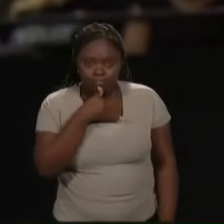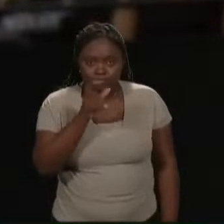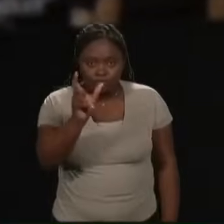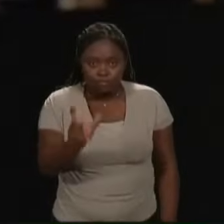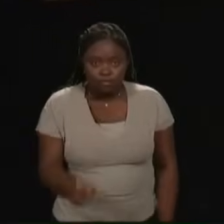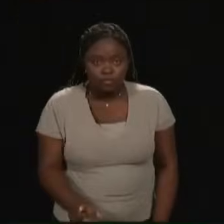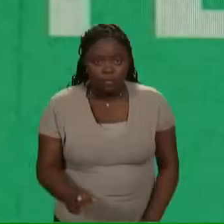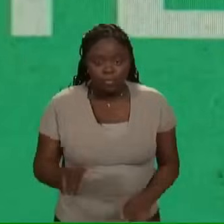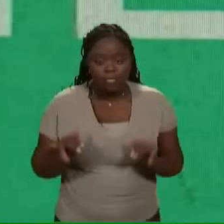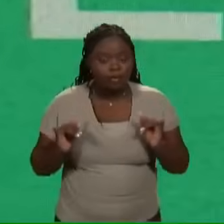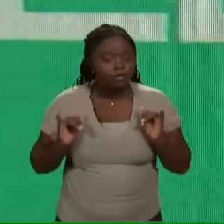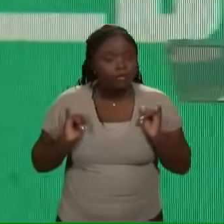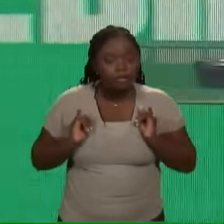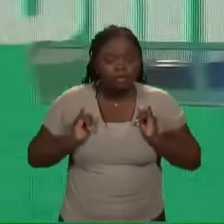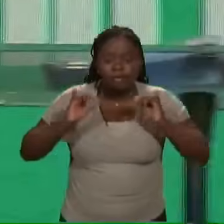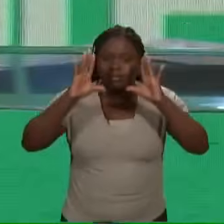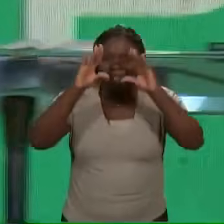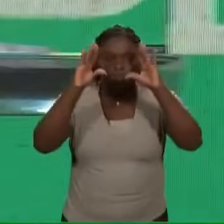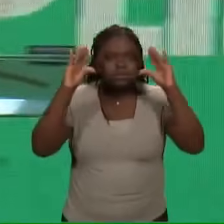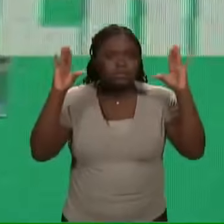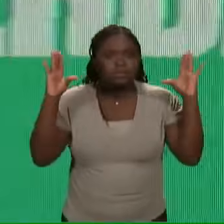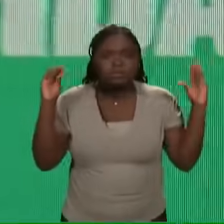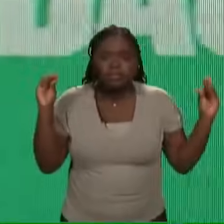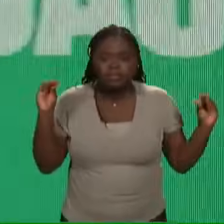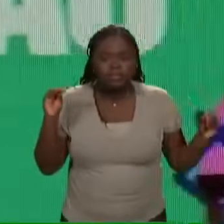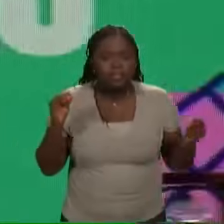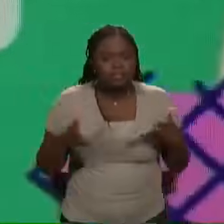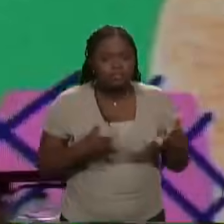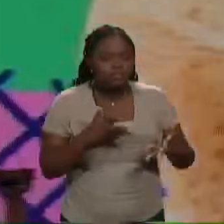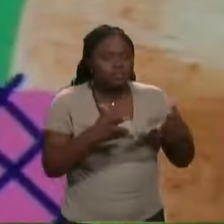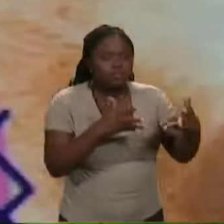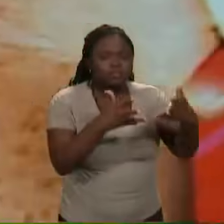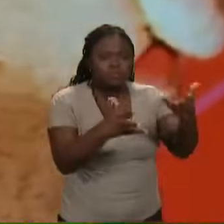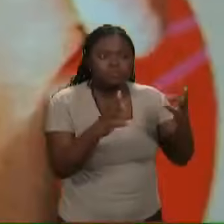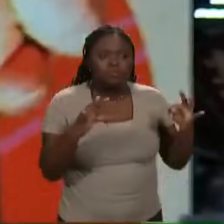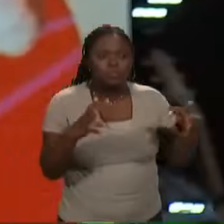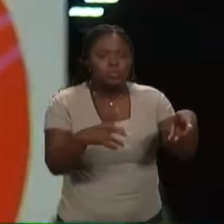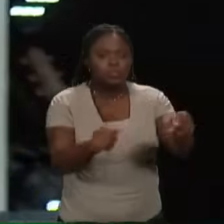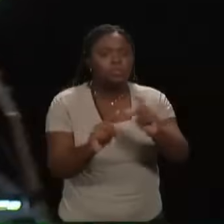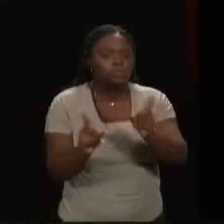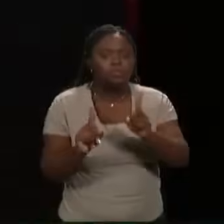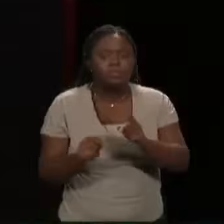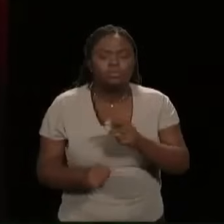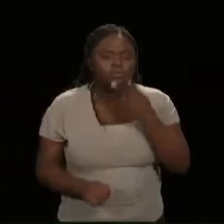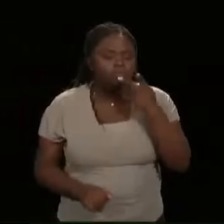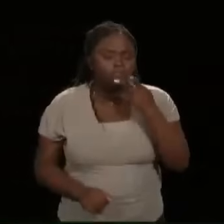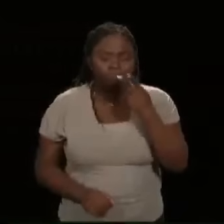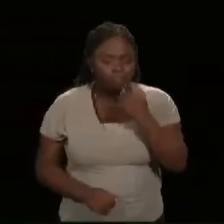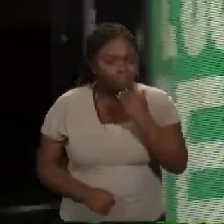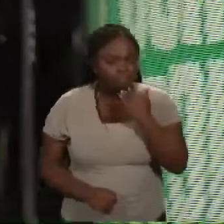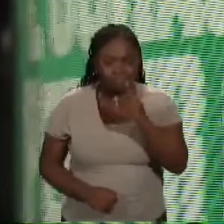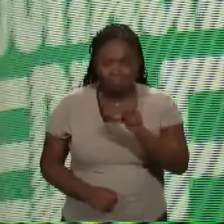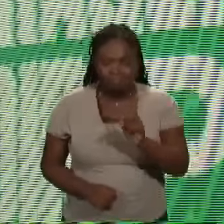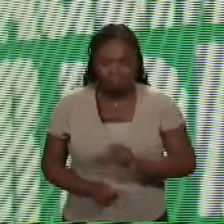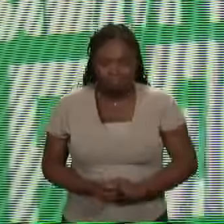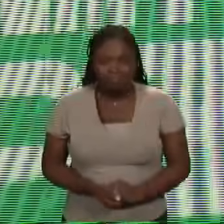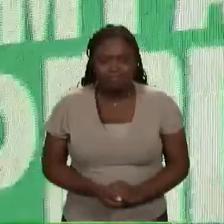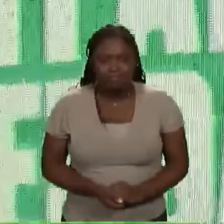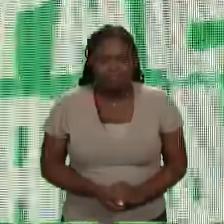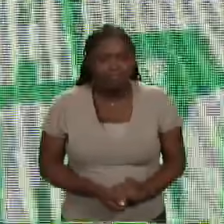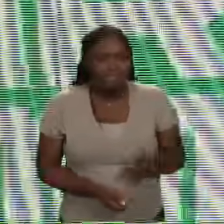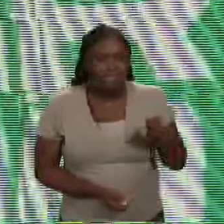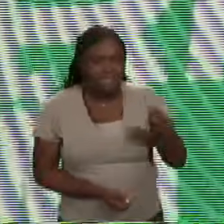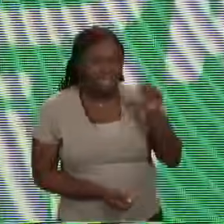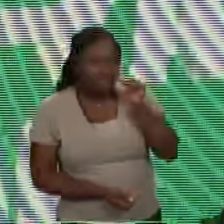sua. Fica tranquilo. Não sai colocando na rádio peão, não. Não conta para todo mundo, não. Ai, essa